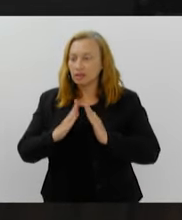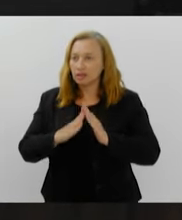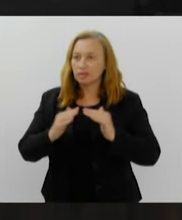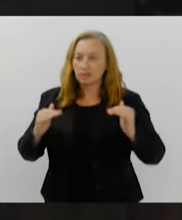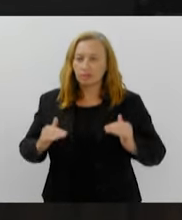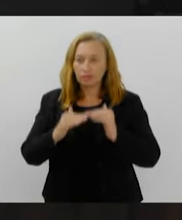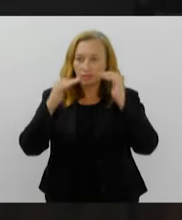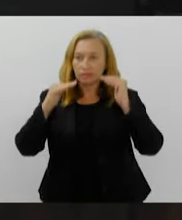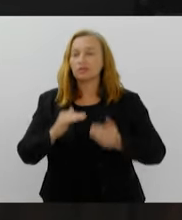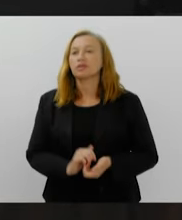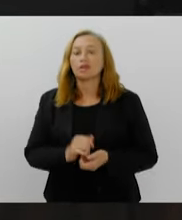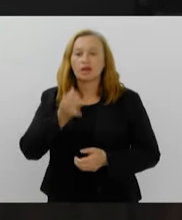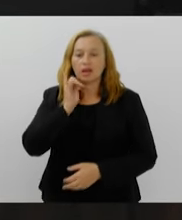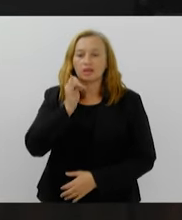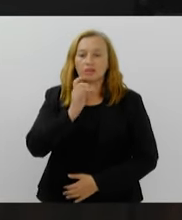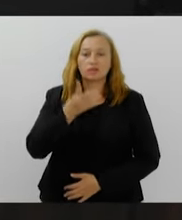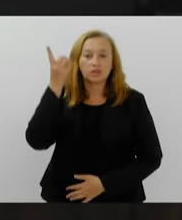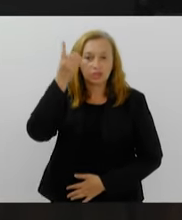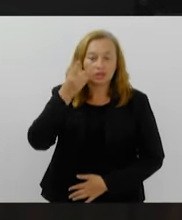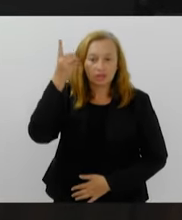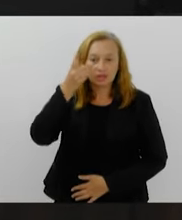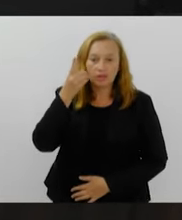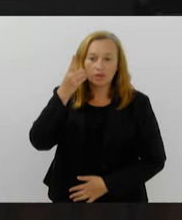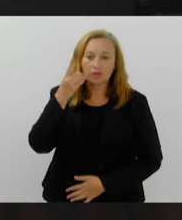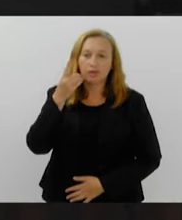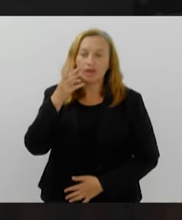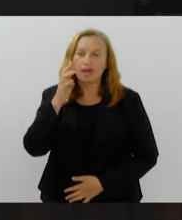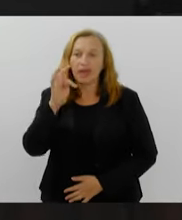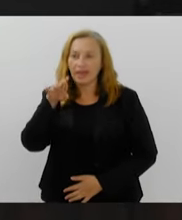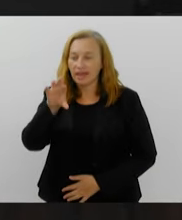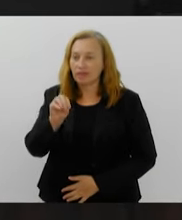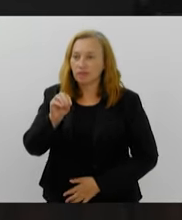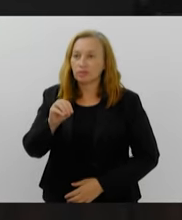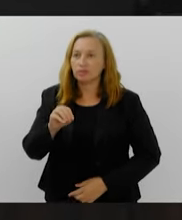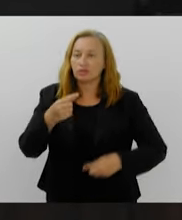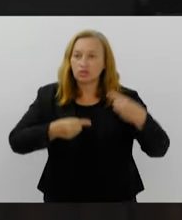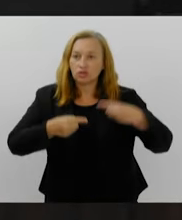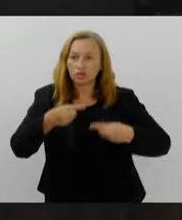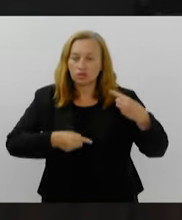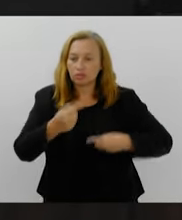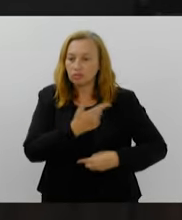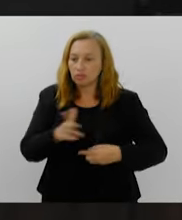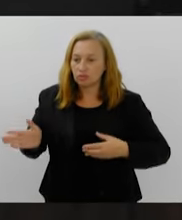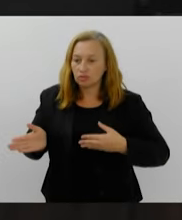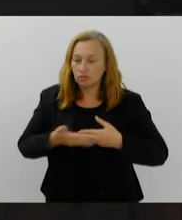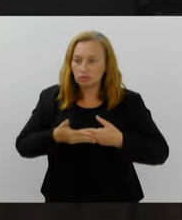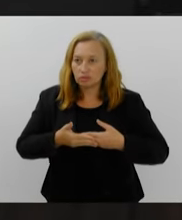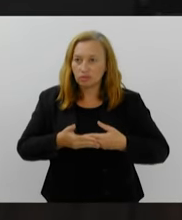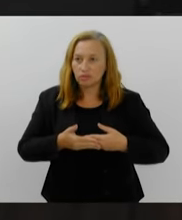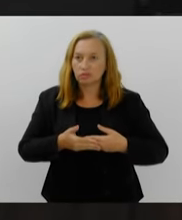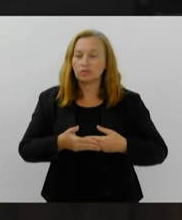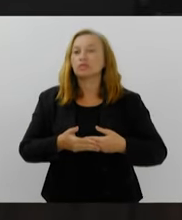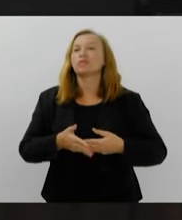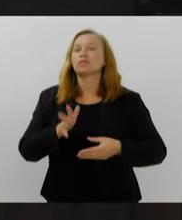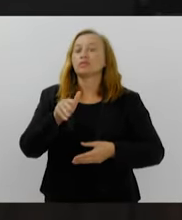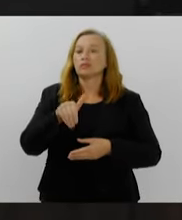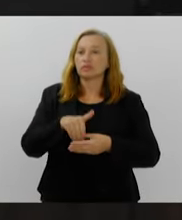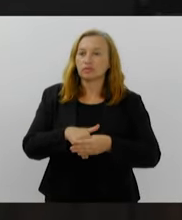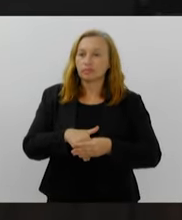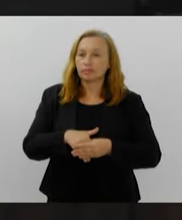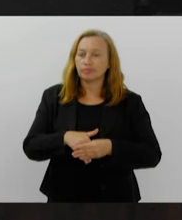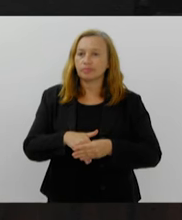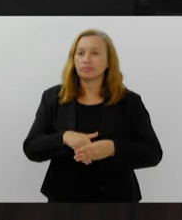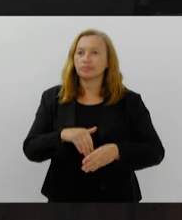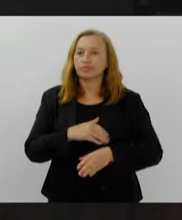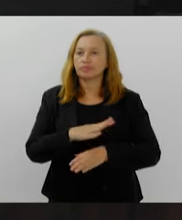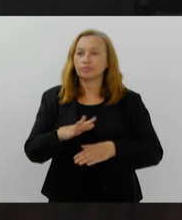favorável relatoria do Deputado Renato Miranda em discussão não havendo Quem Queira discutir encerrada a discussão em